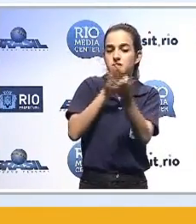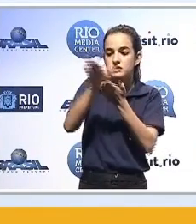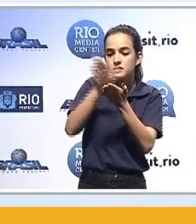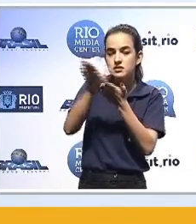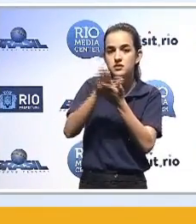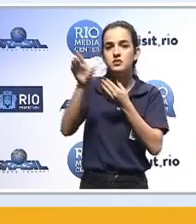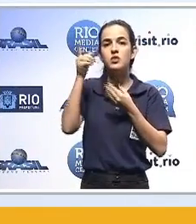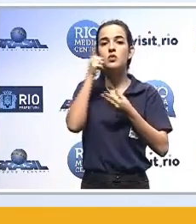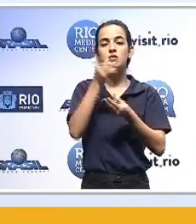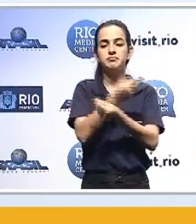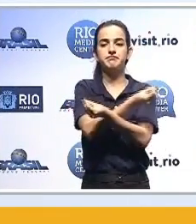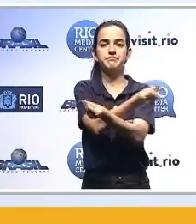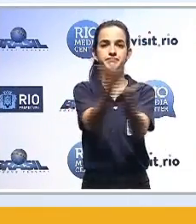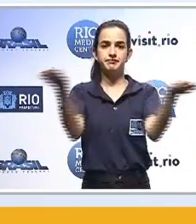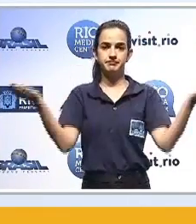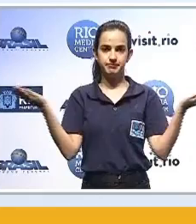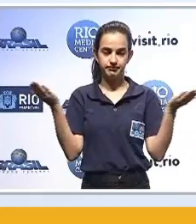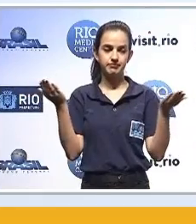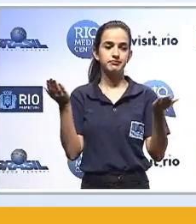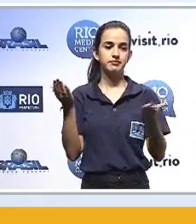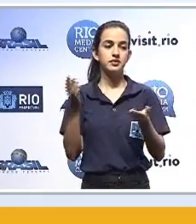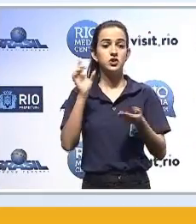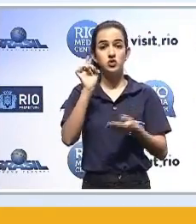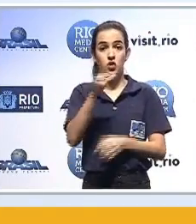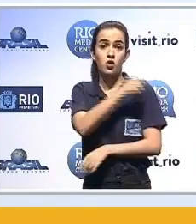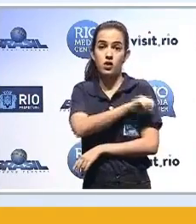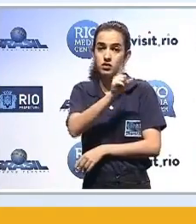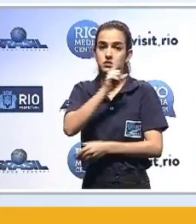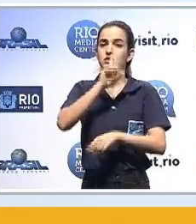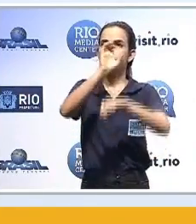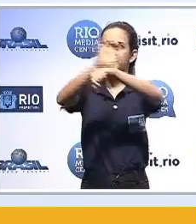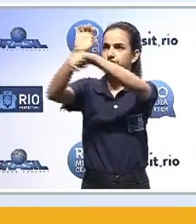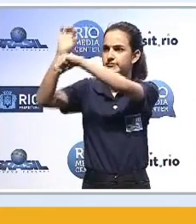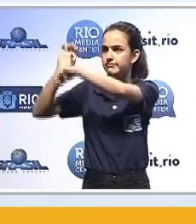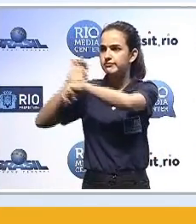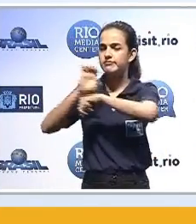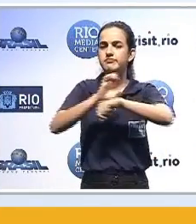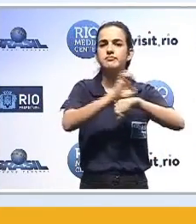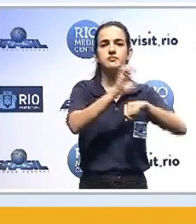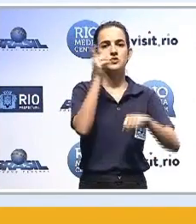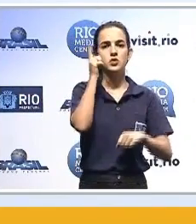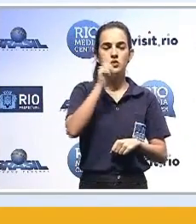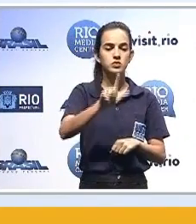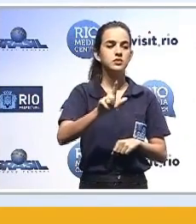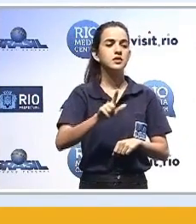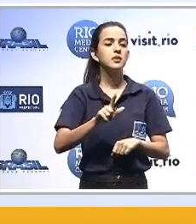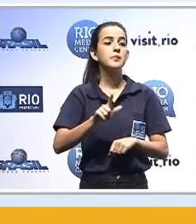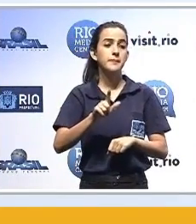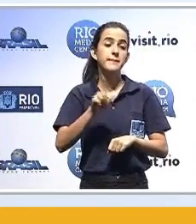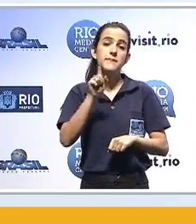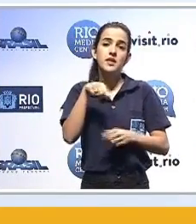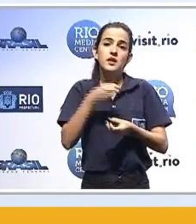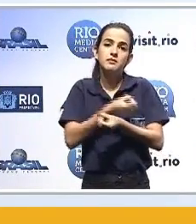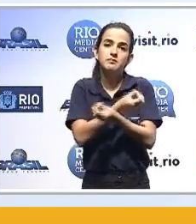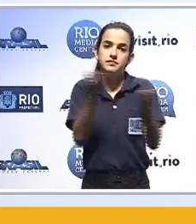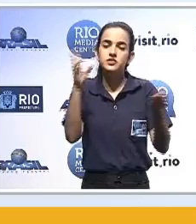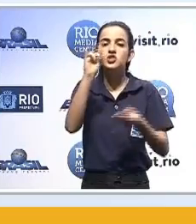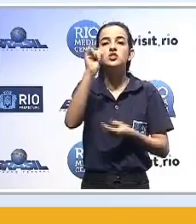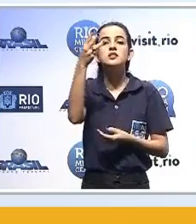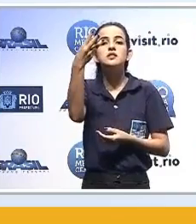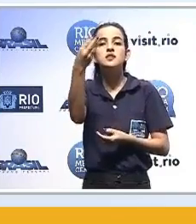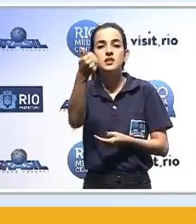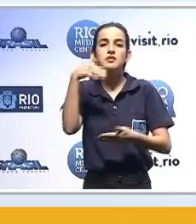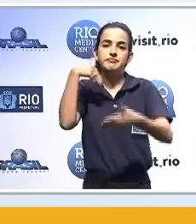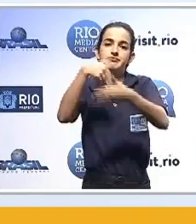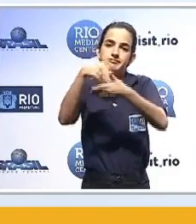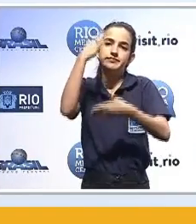de fazer essa sensibilização nos estados, não só no Rio, mas em todos os estados, como eu já disse anteriormente. O lançamento realmente foi dia 31, foi em